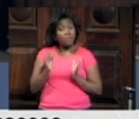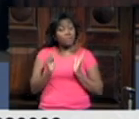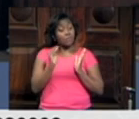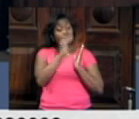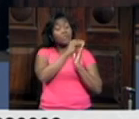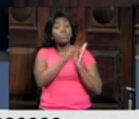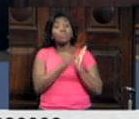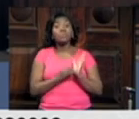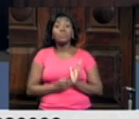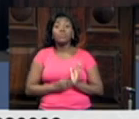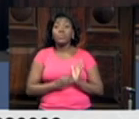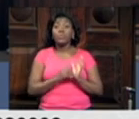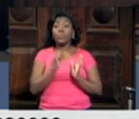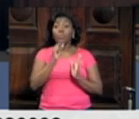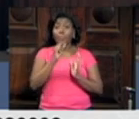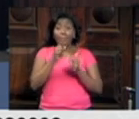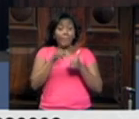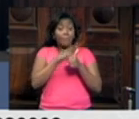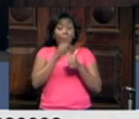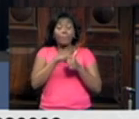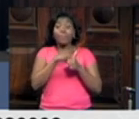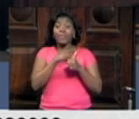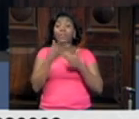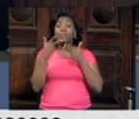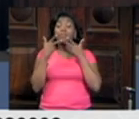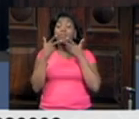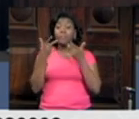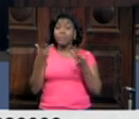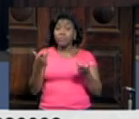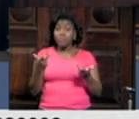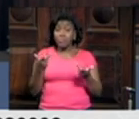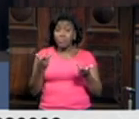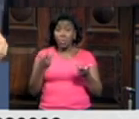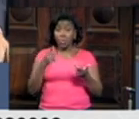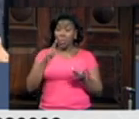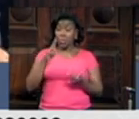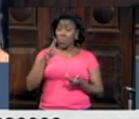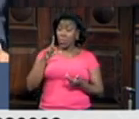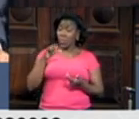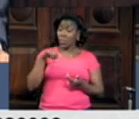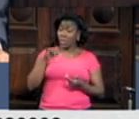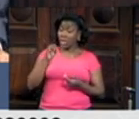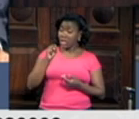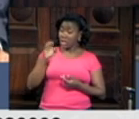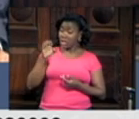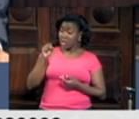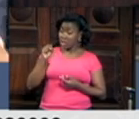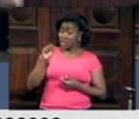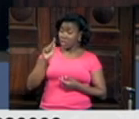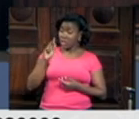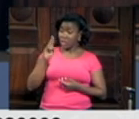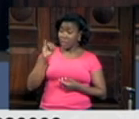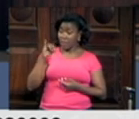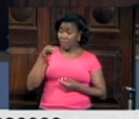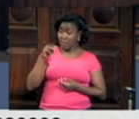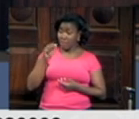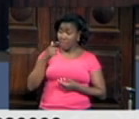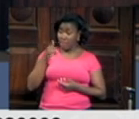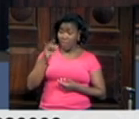imprecisões. Primeiro, dizer que Ulisses Guimarães